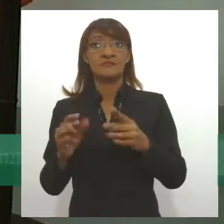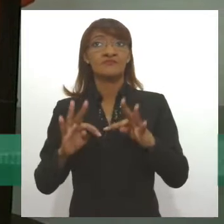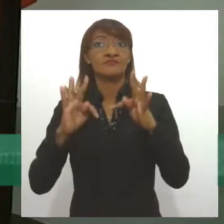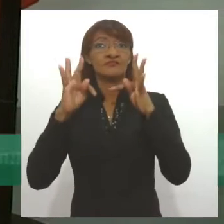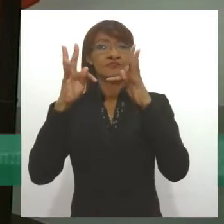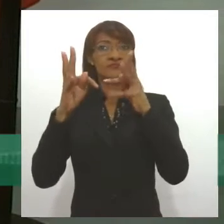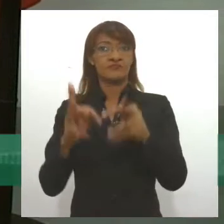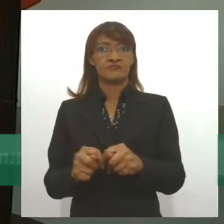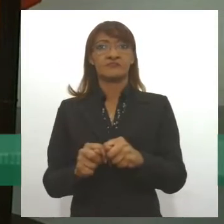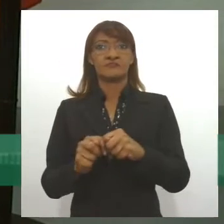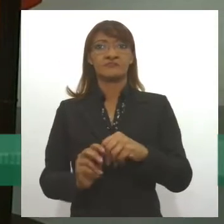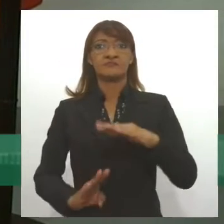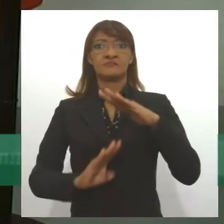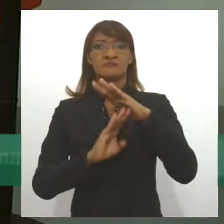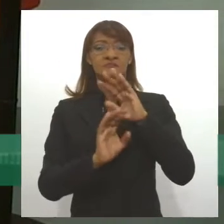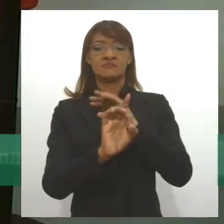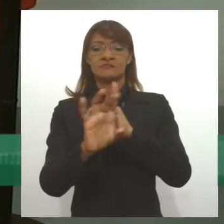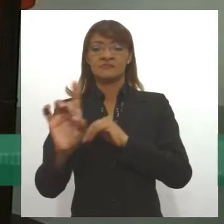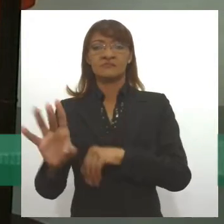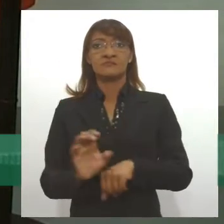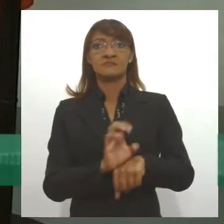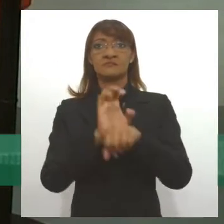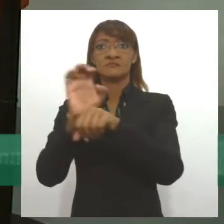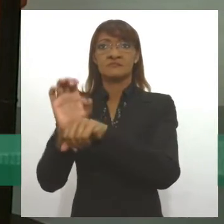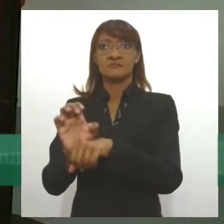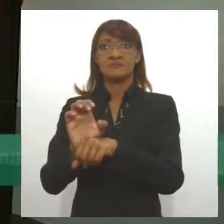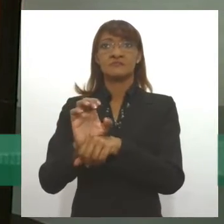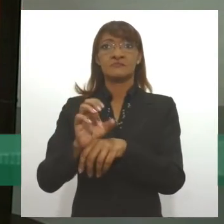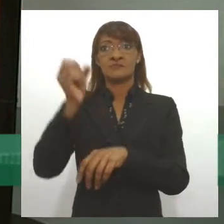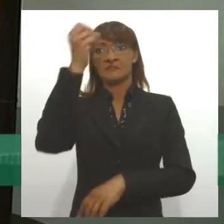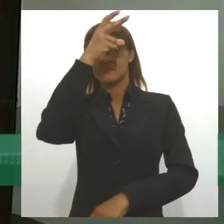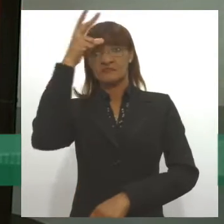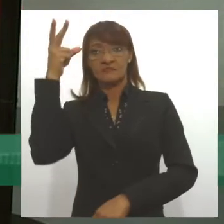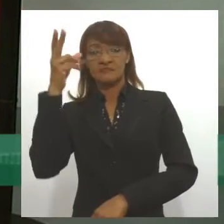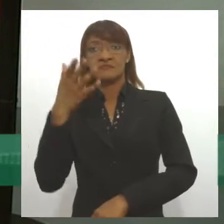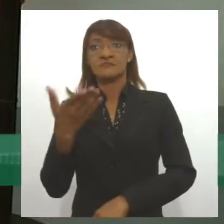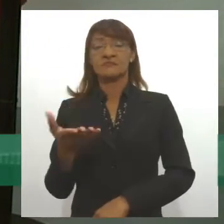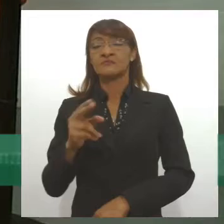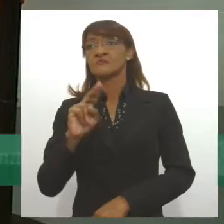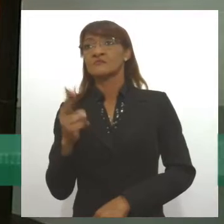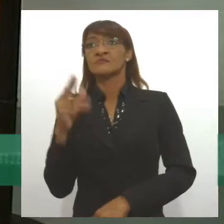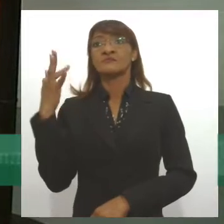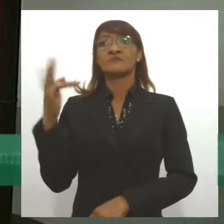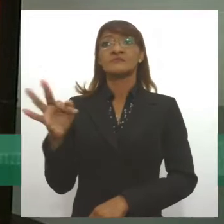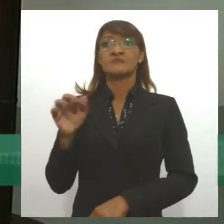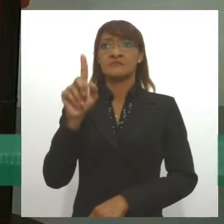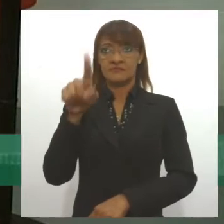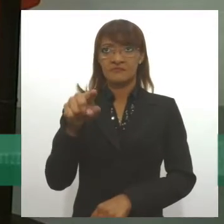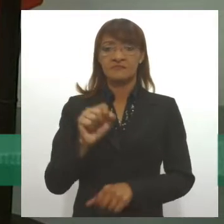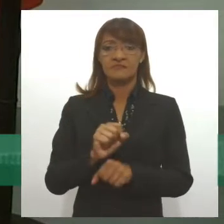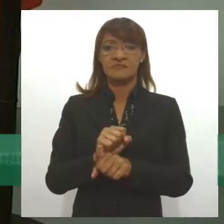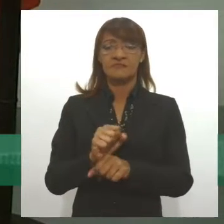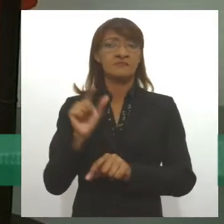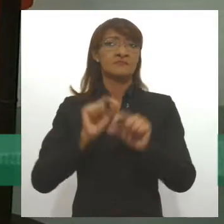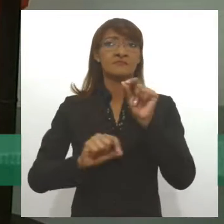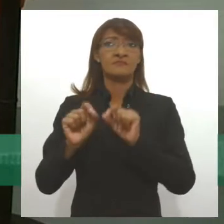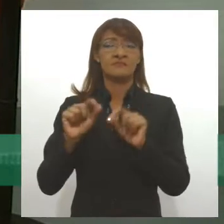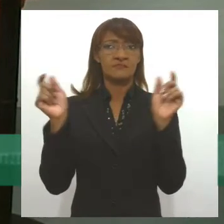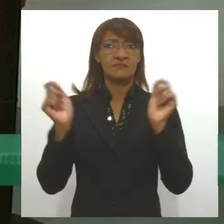limite aí de cada estado, de cada município ou da questão federal. É isso que vai acontecer ou que deve